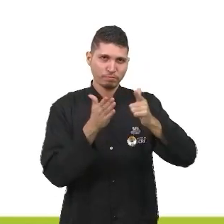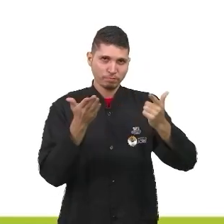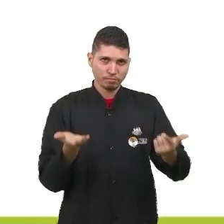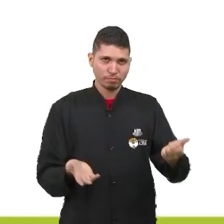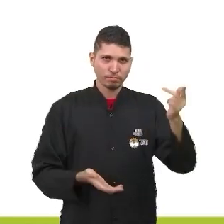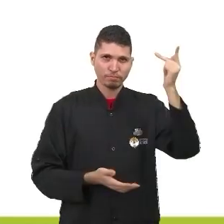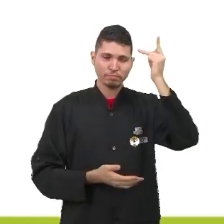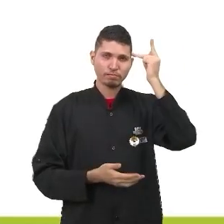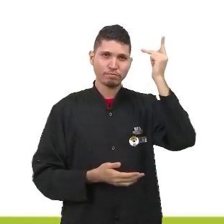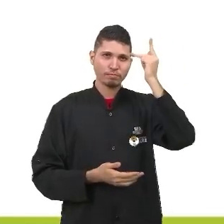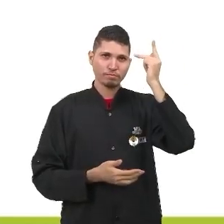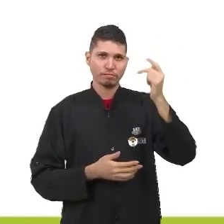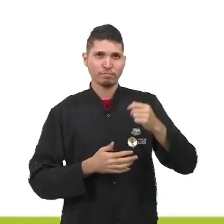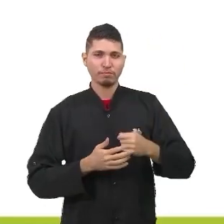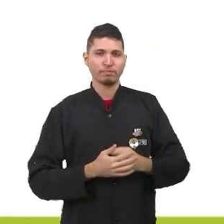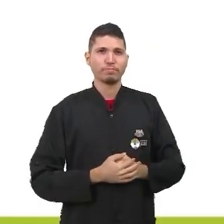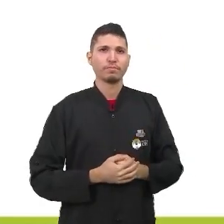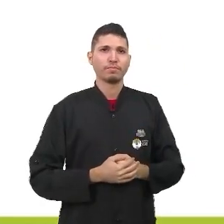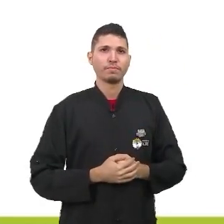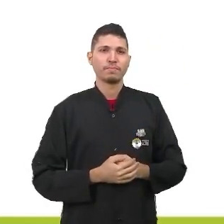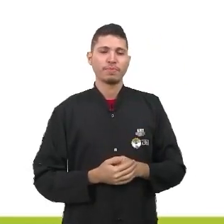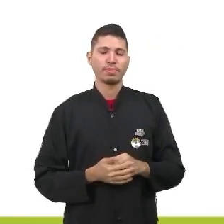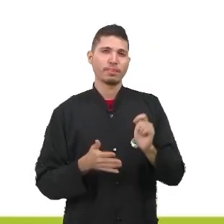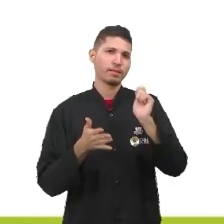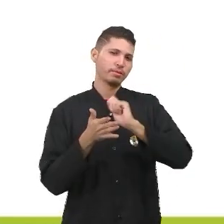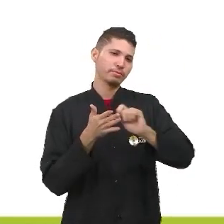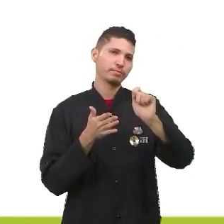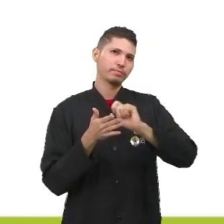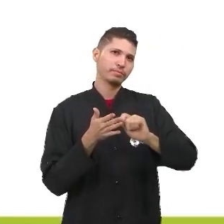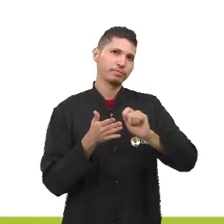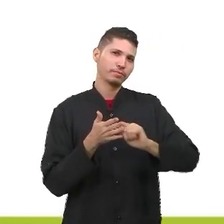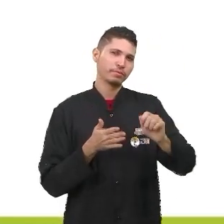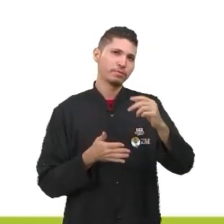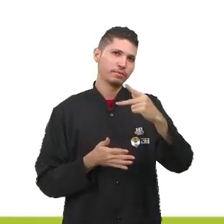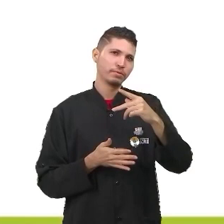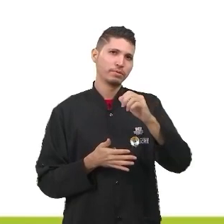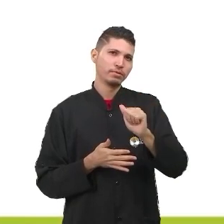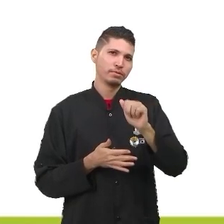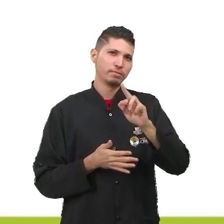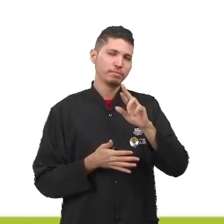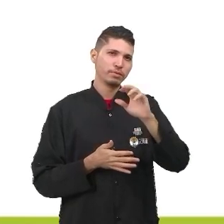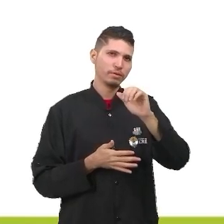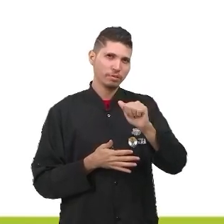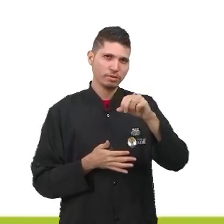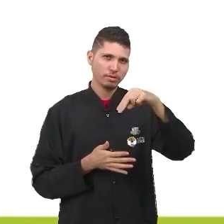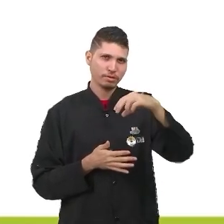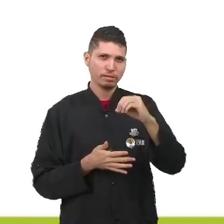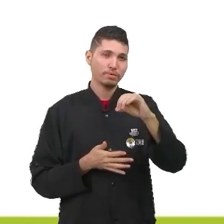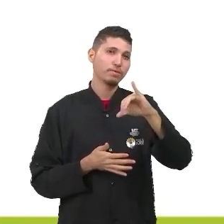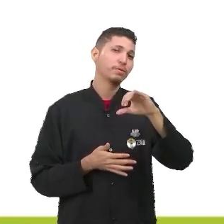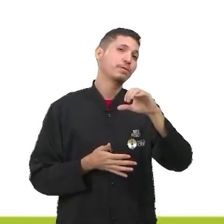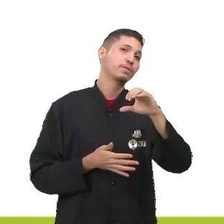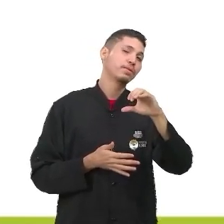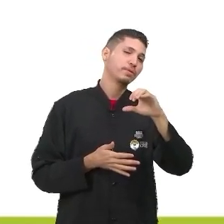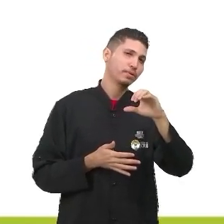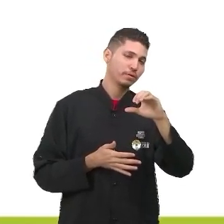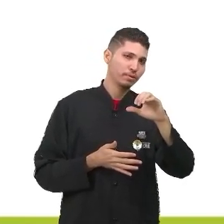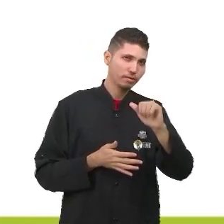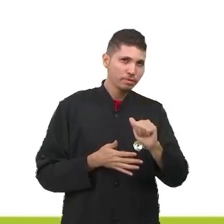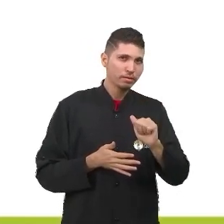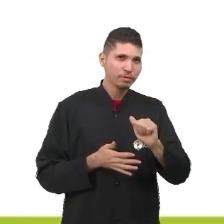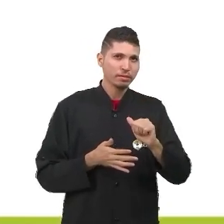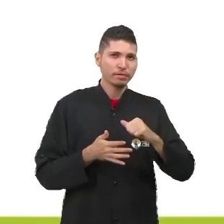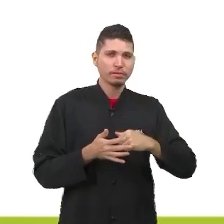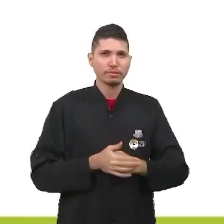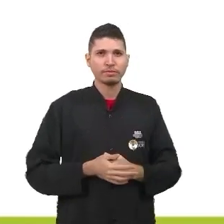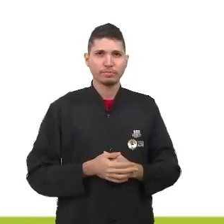Paulo, intitulado, olha só o que ele escreveu, Paranoia ou Mistificação, condenou em tons histéricos